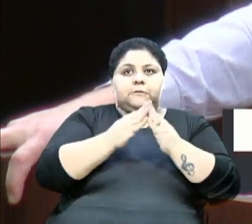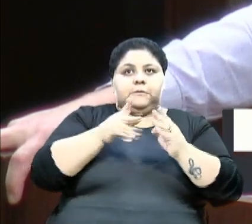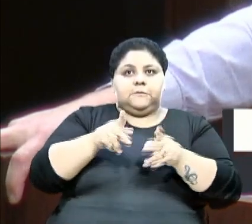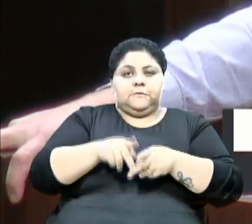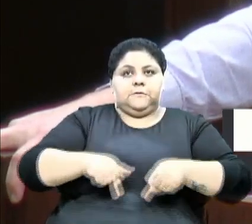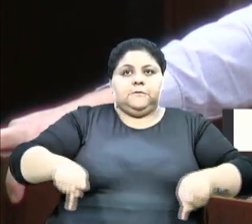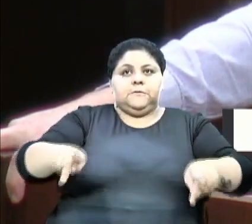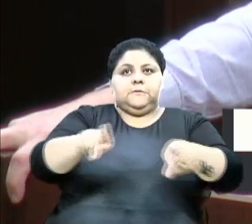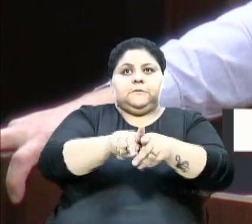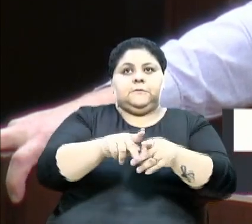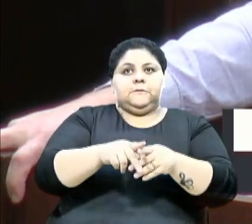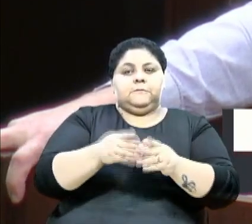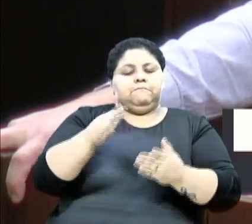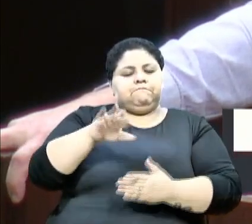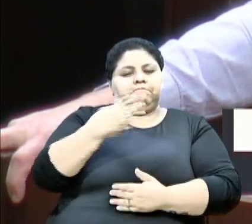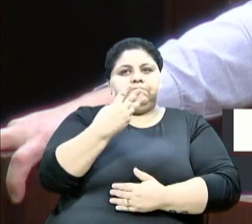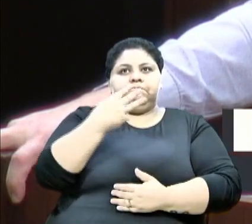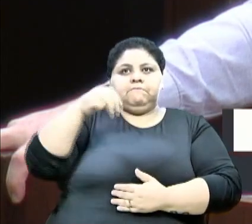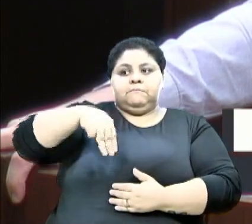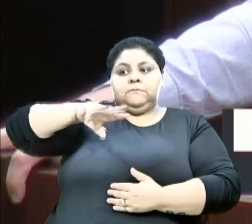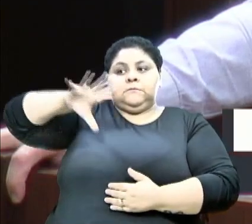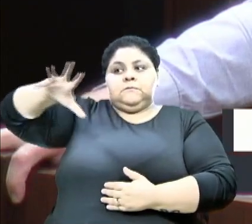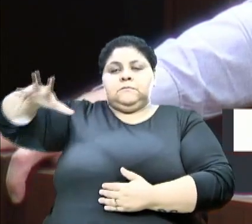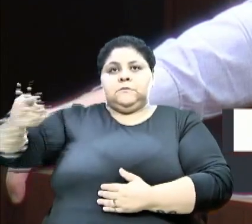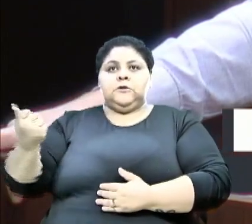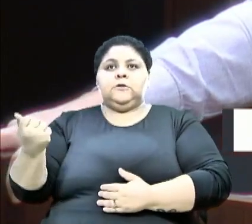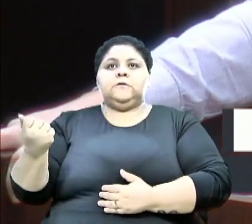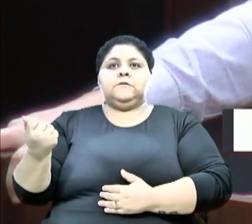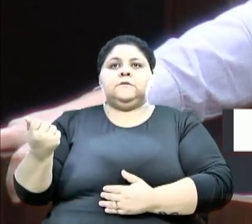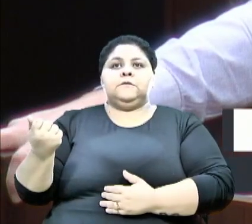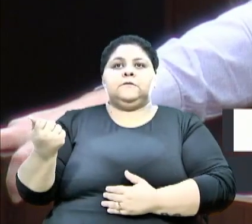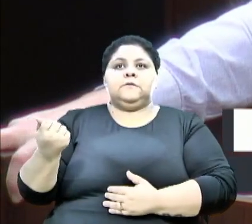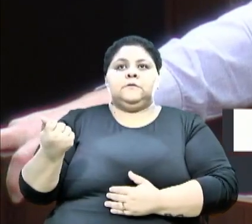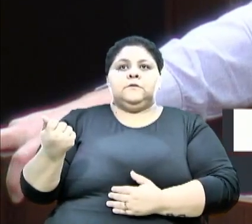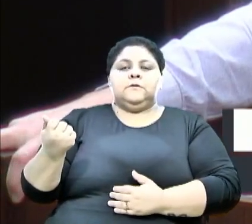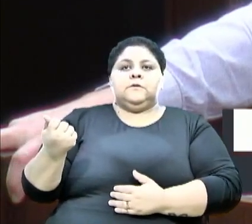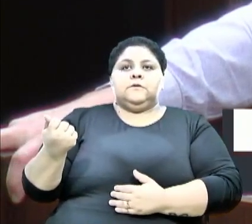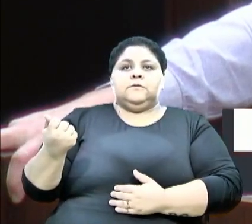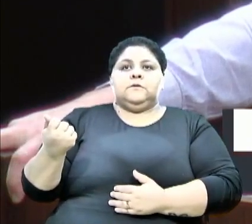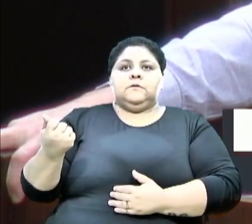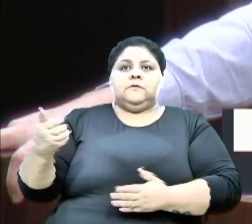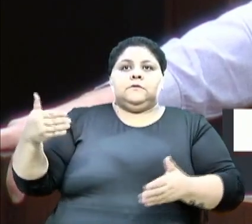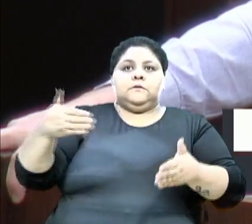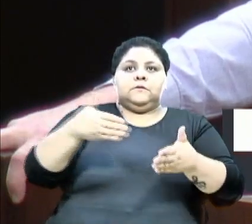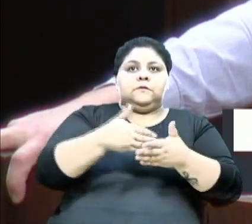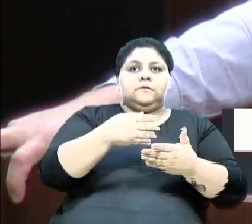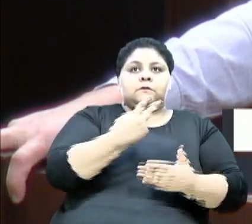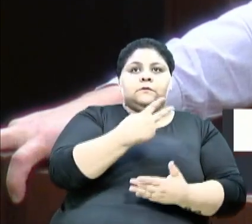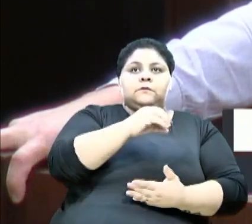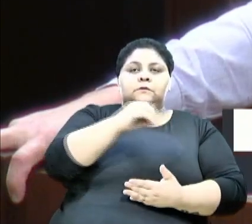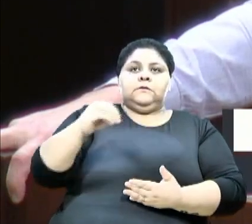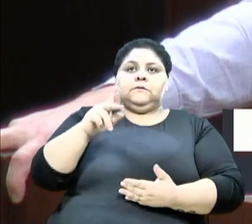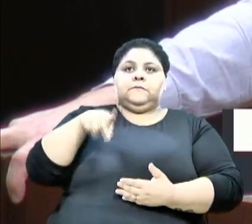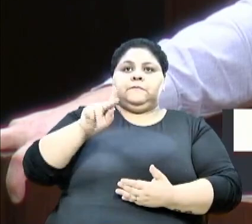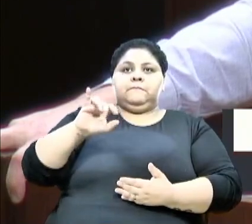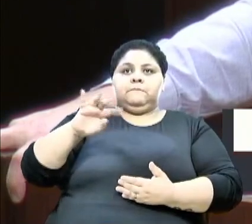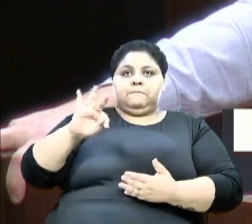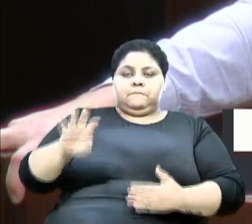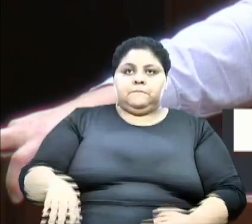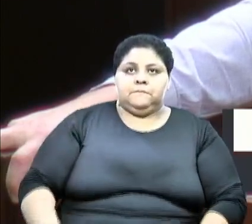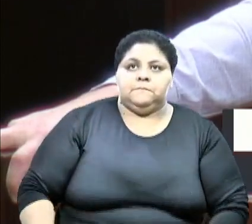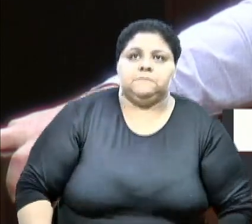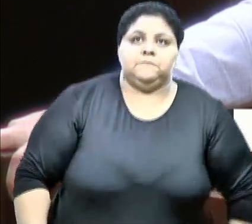de 3.500.000, para 230 kits, que esse kit casa são